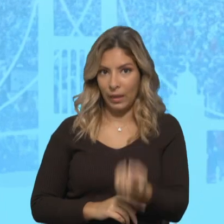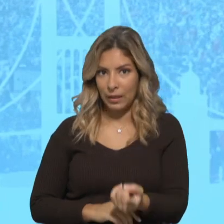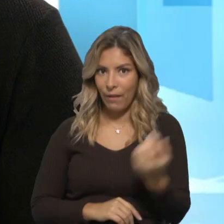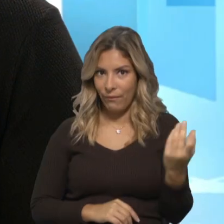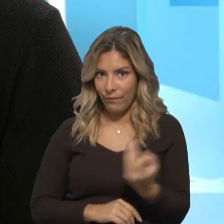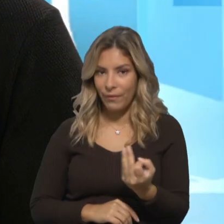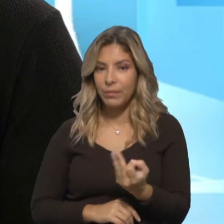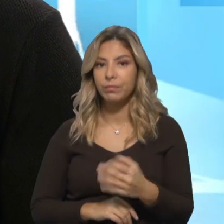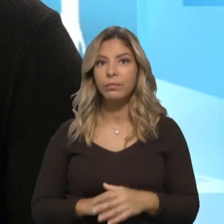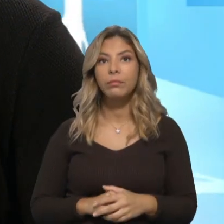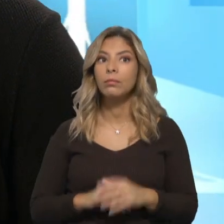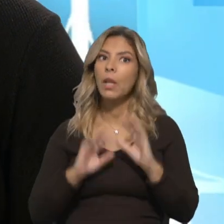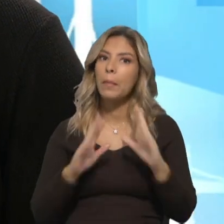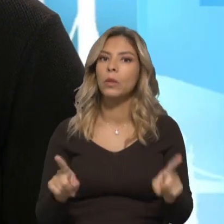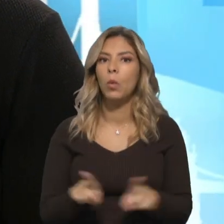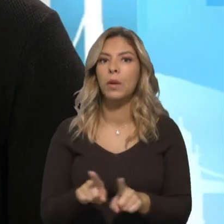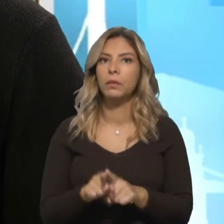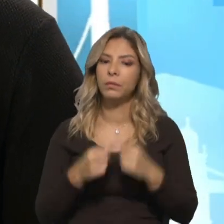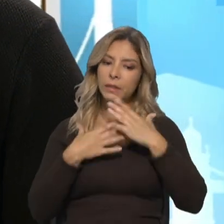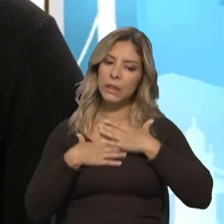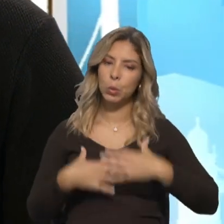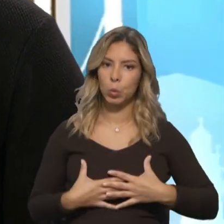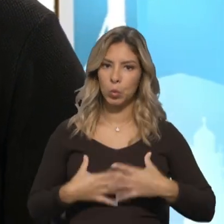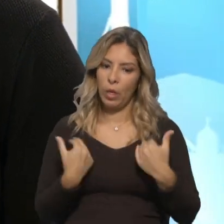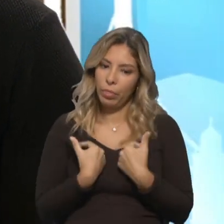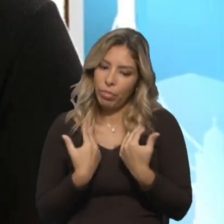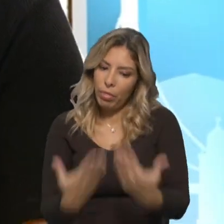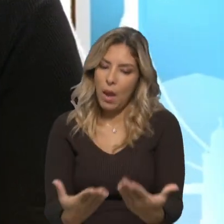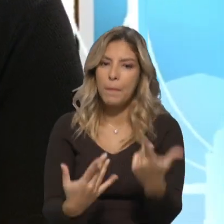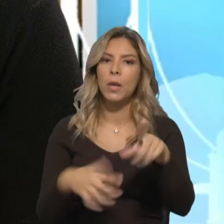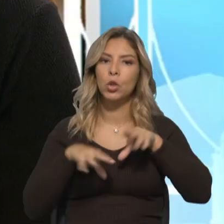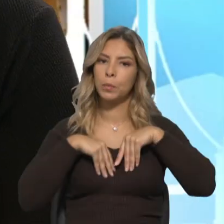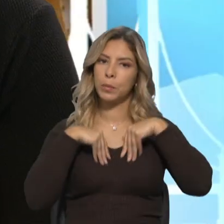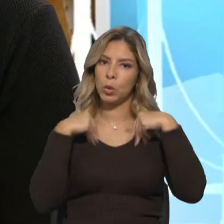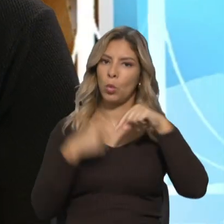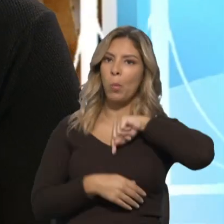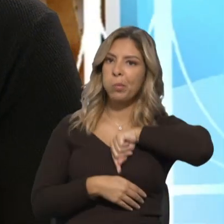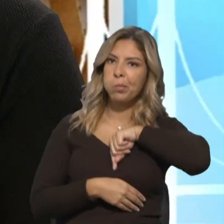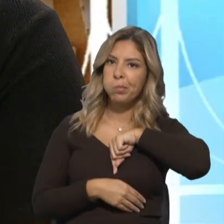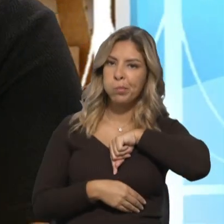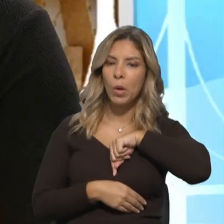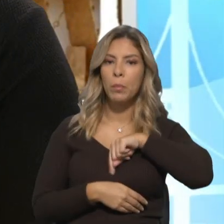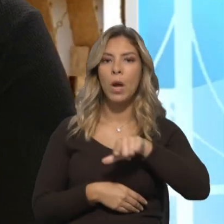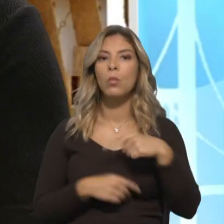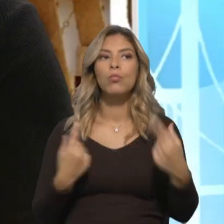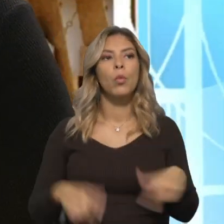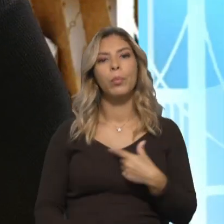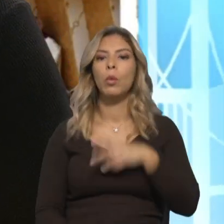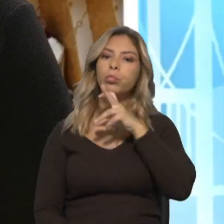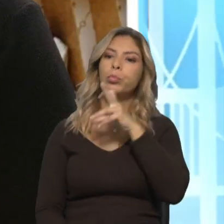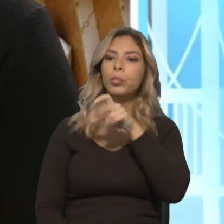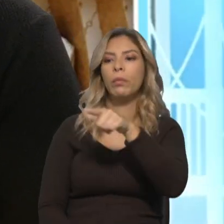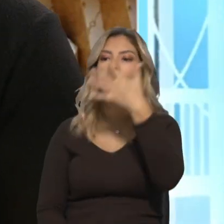que dar, não só de comer fisicamente, mas também espiritualmente, porque só depois é que falamos de Deus, ou seja, não é chegar lá e dizer, olha, vocês têm